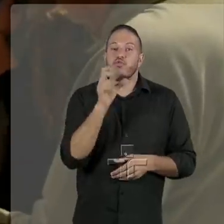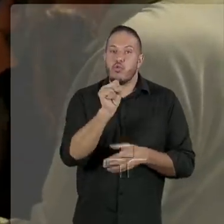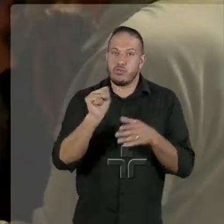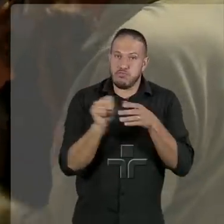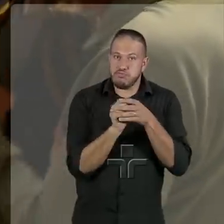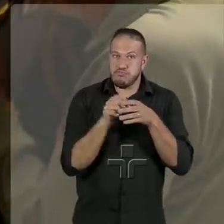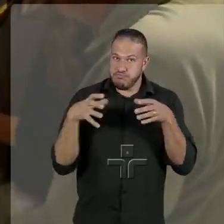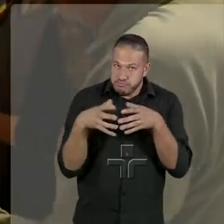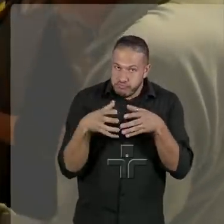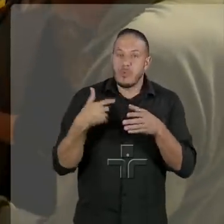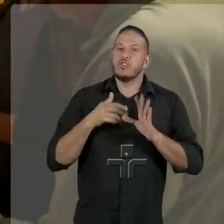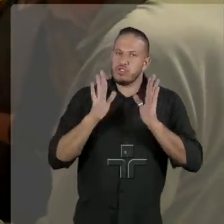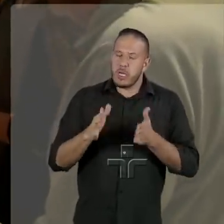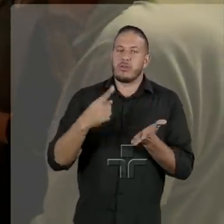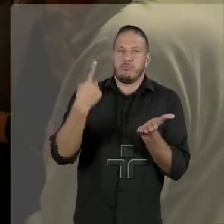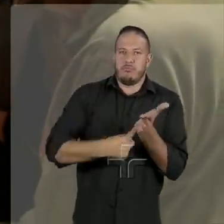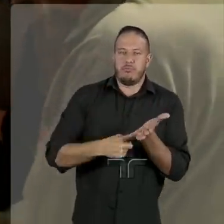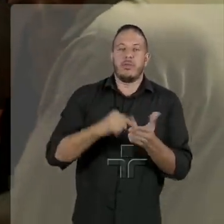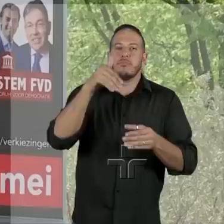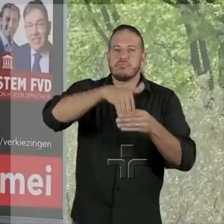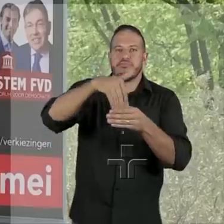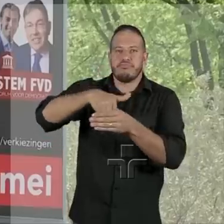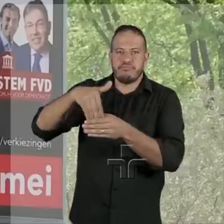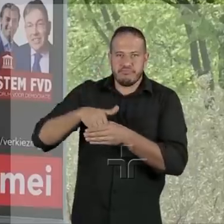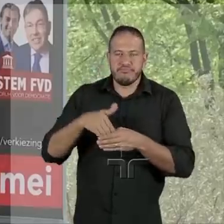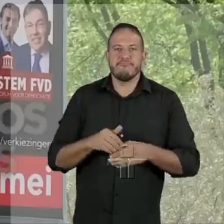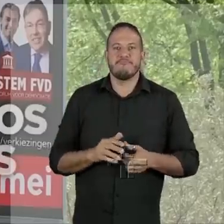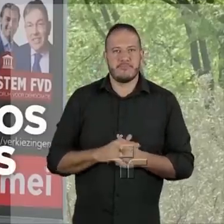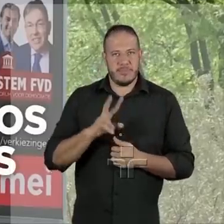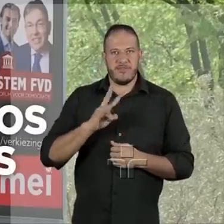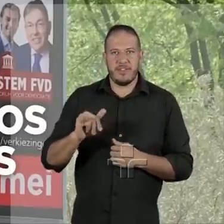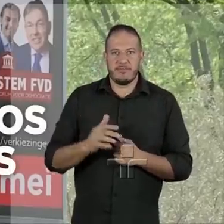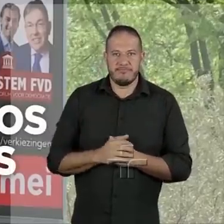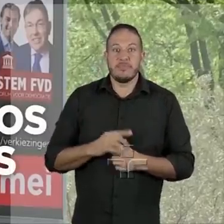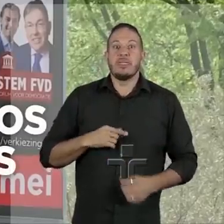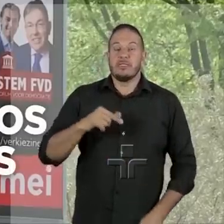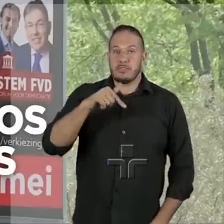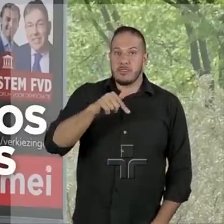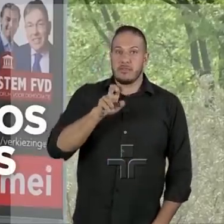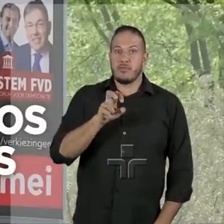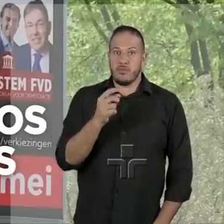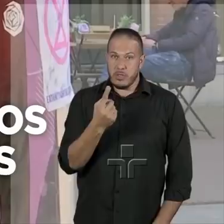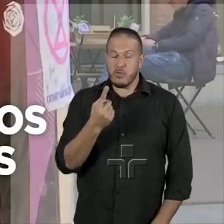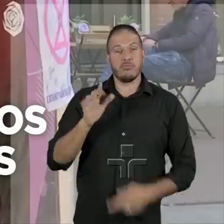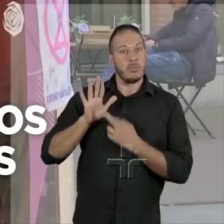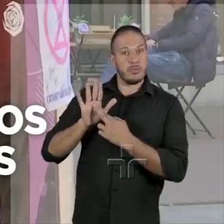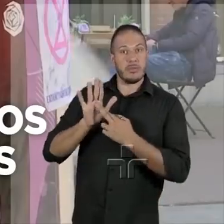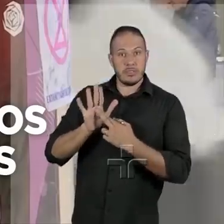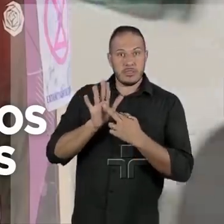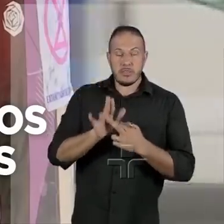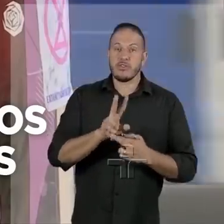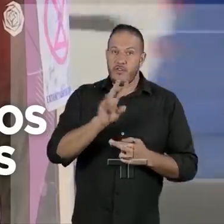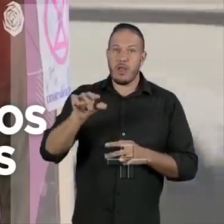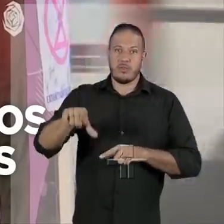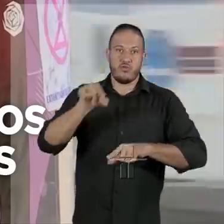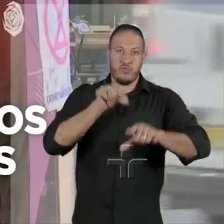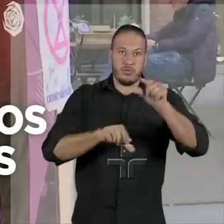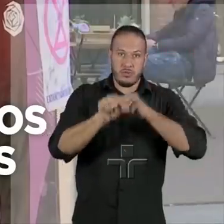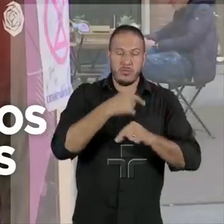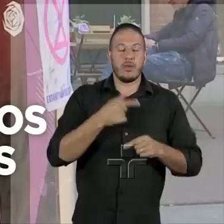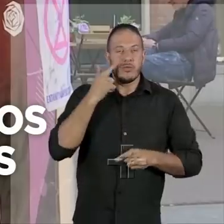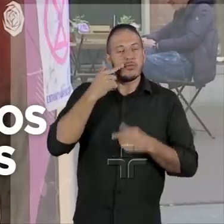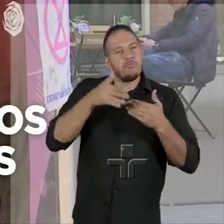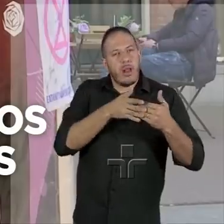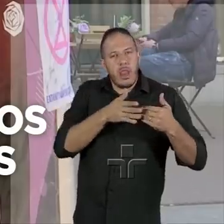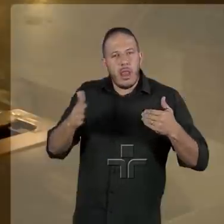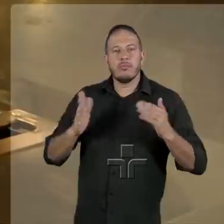estão registrados para comparecer às urnas. 751 representantes serão escolhidos para um mandato